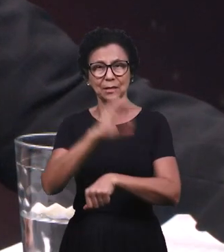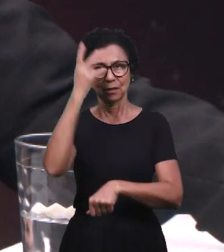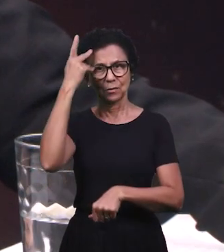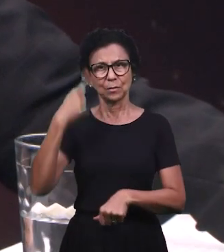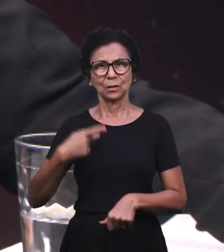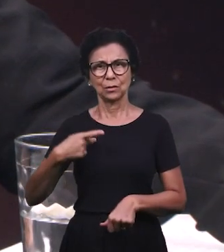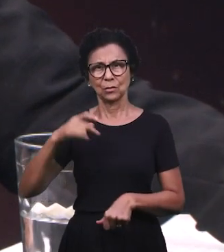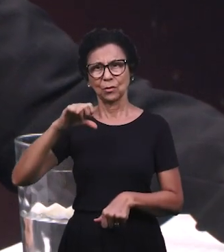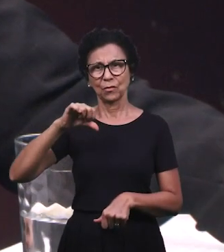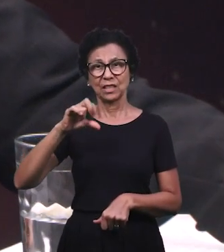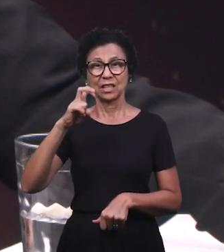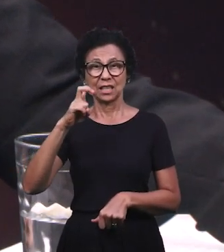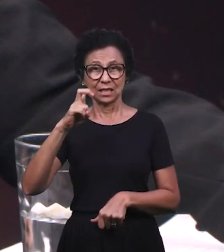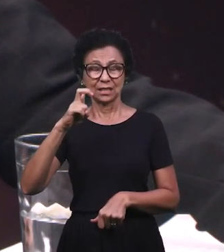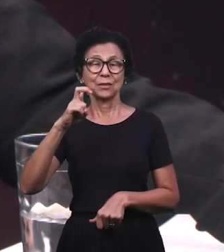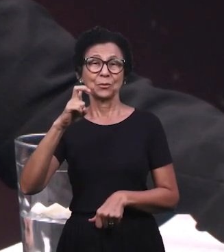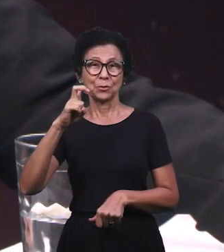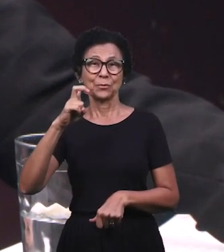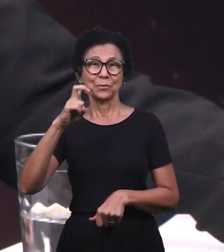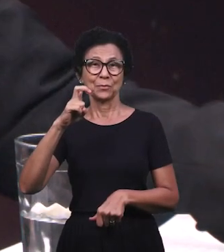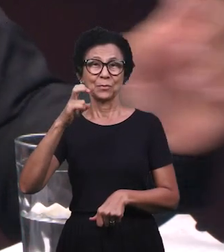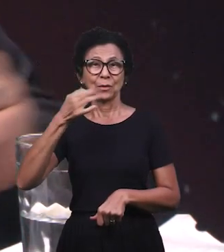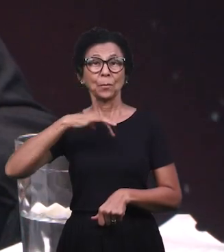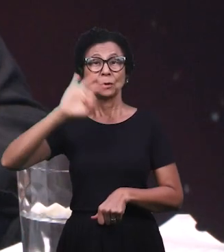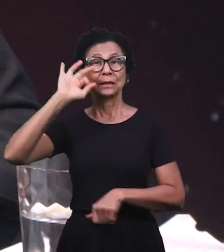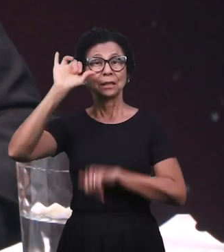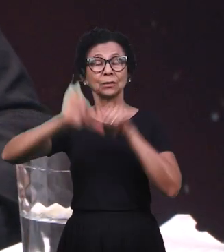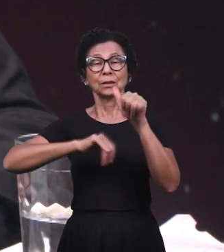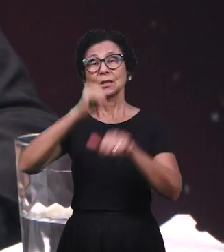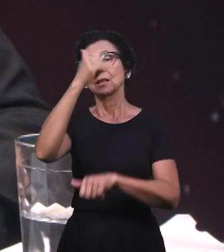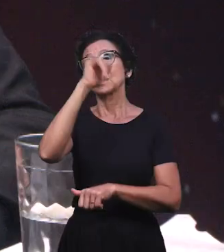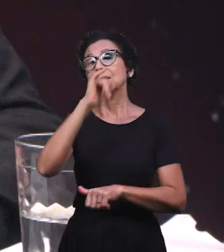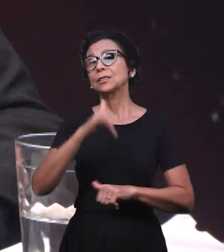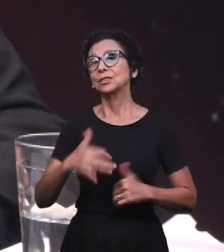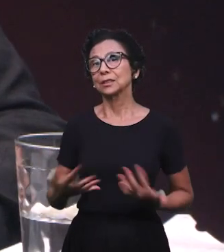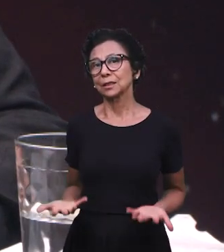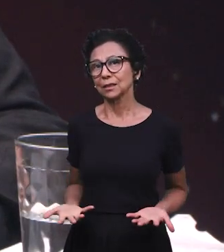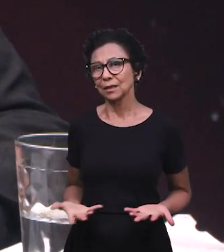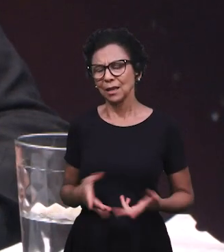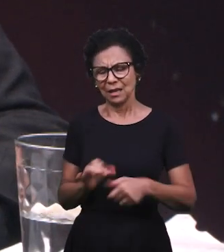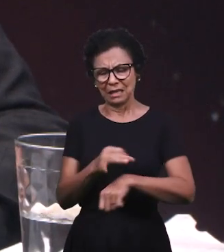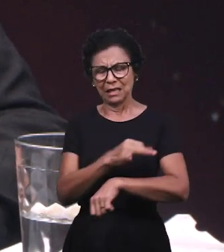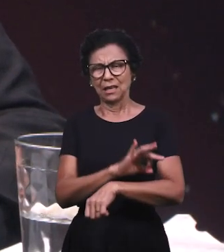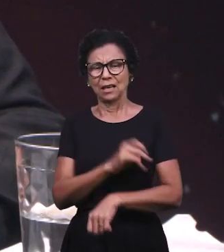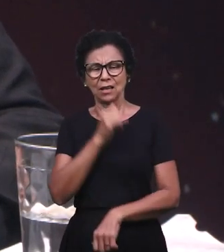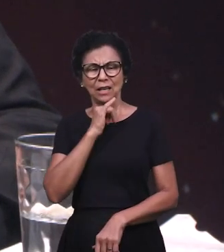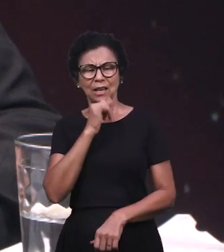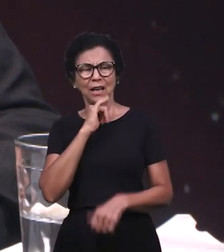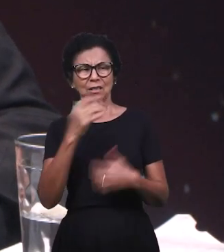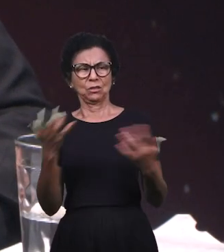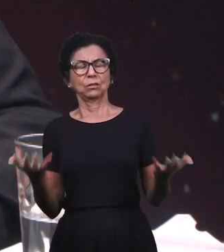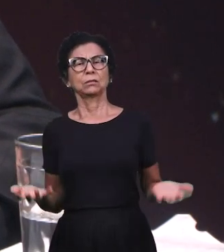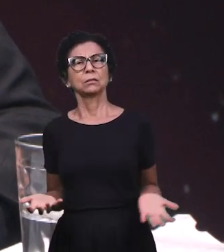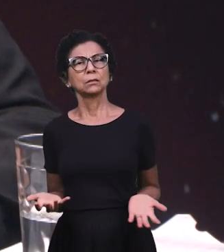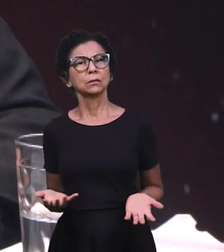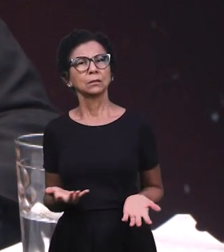eficiência, transformação de energia. Então, como que eu olho para uma célula humana e falo assim, isso aqui é obra do acaso? Né? E eu olho para o carro,